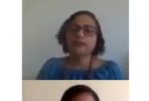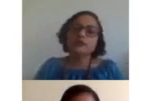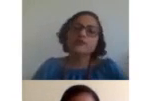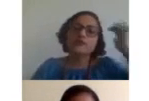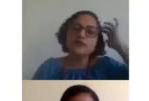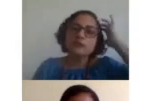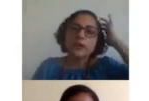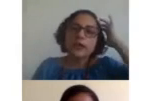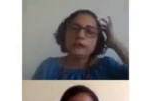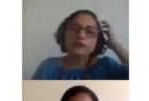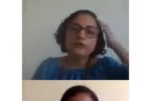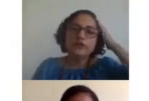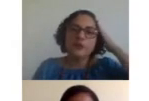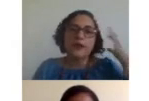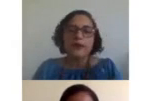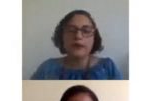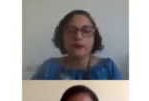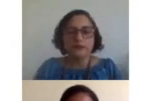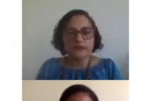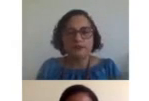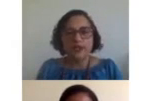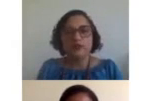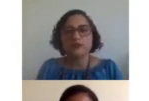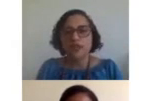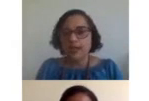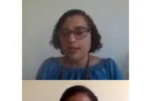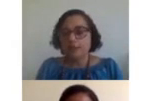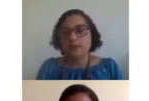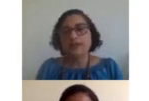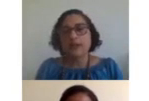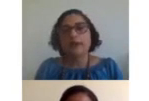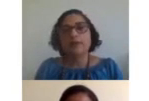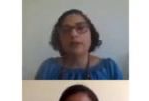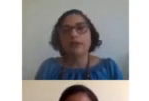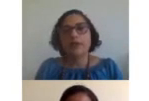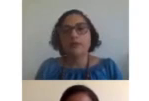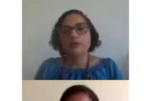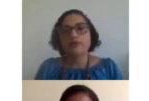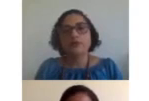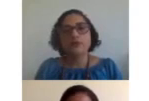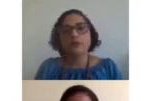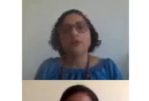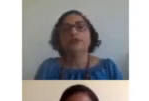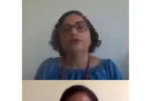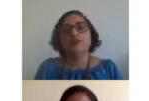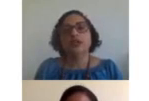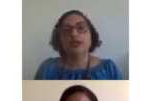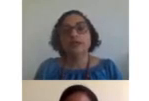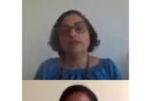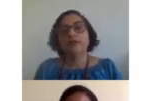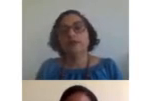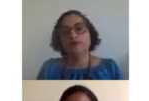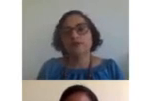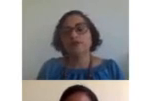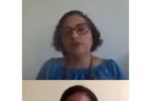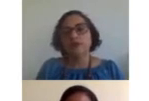das Pretas, da discussão no Transforma E, em outros eventos, né? Então, esse trabalho que realmente é muito importante, né? E